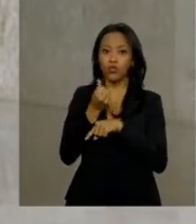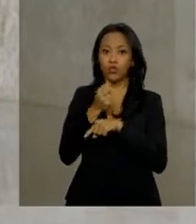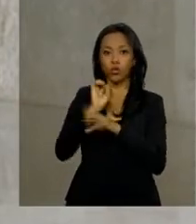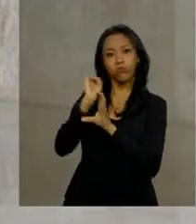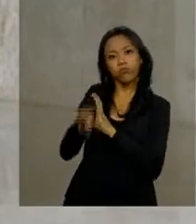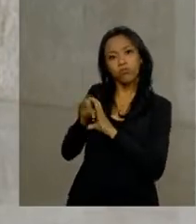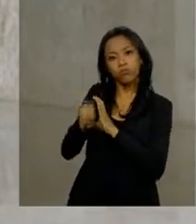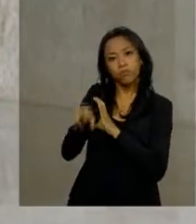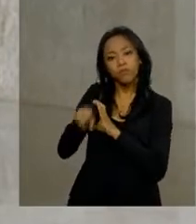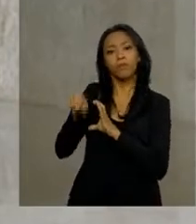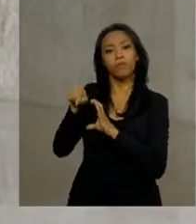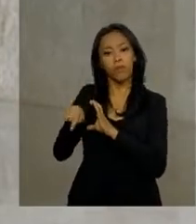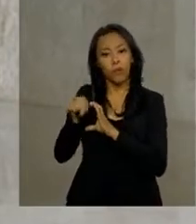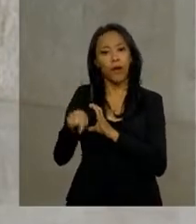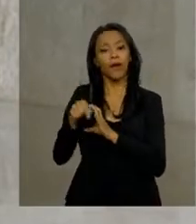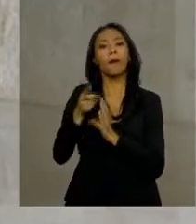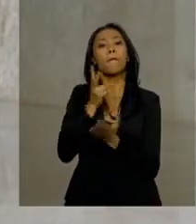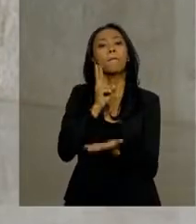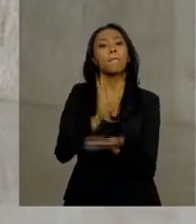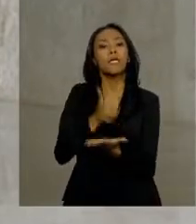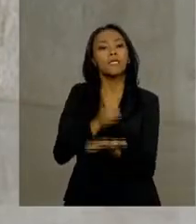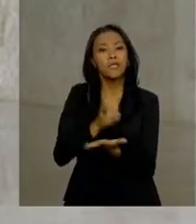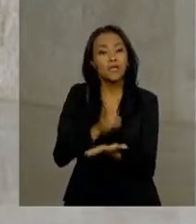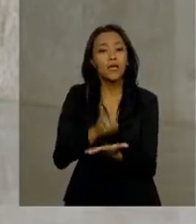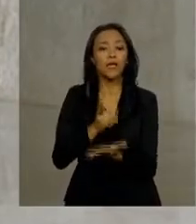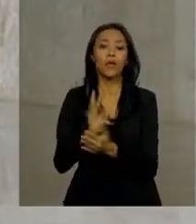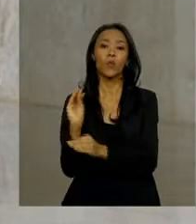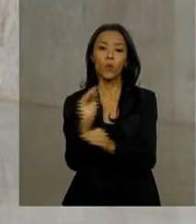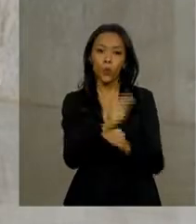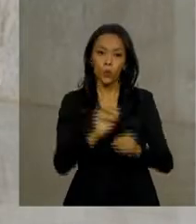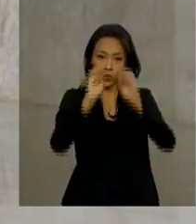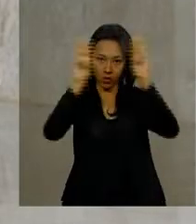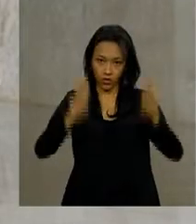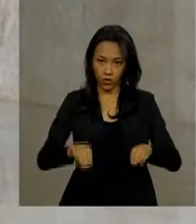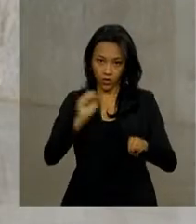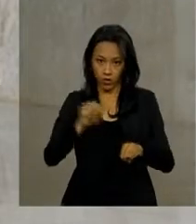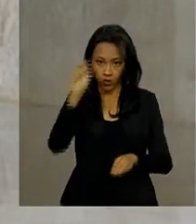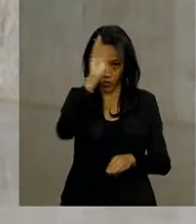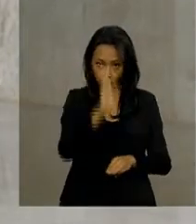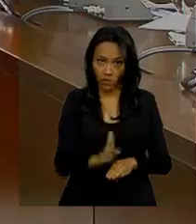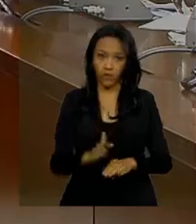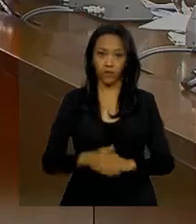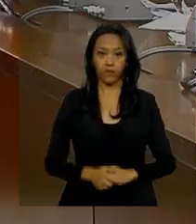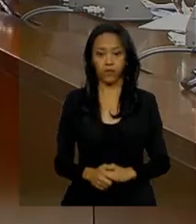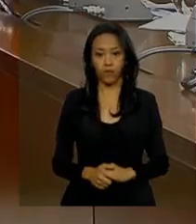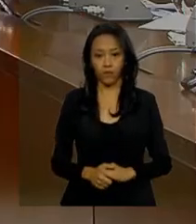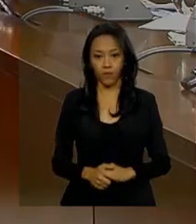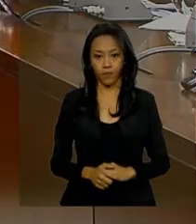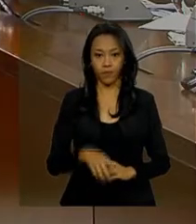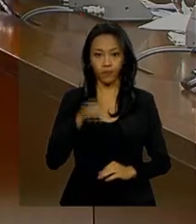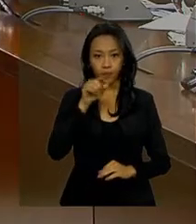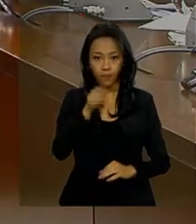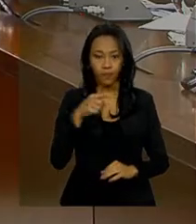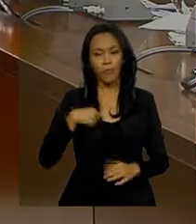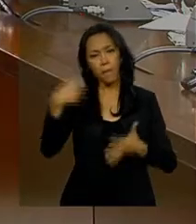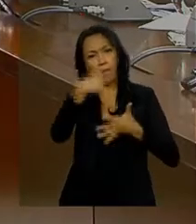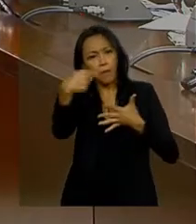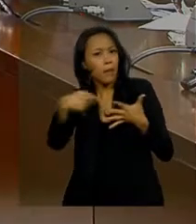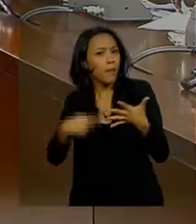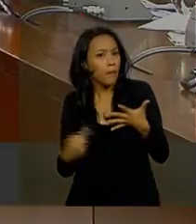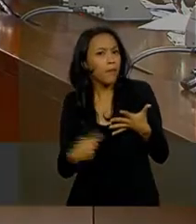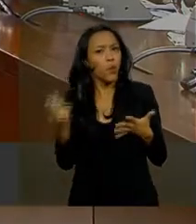preservação dos museus mais importantes do país dentre as medidas emergenciais